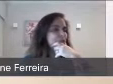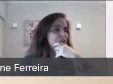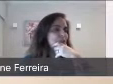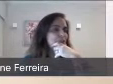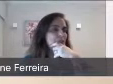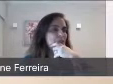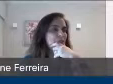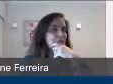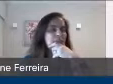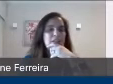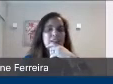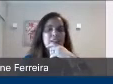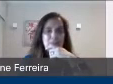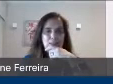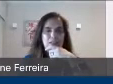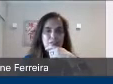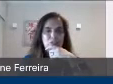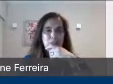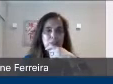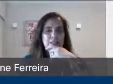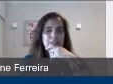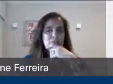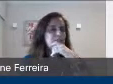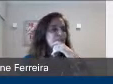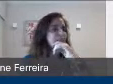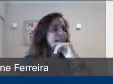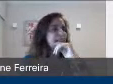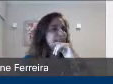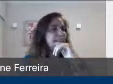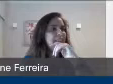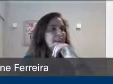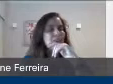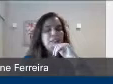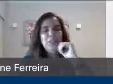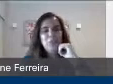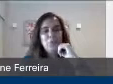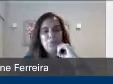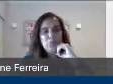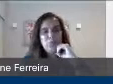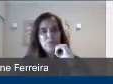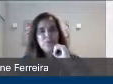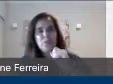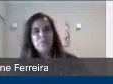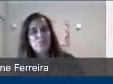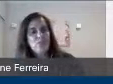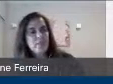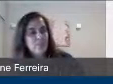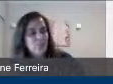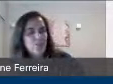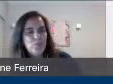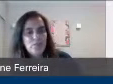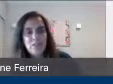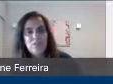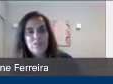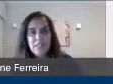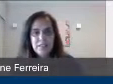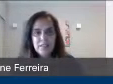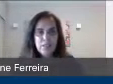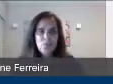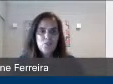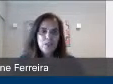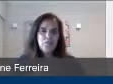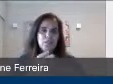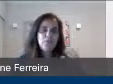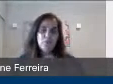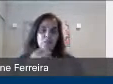em 2019, saudade de aglomerar, né gente? E aqui alguns dos nossos, das nossas histórias de sucesso são